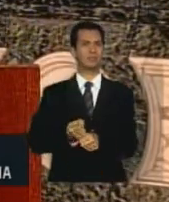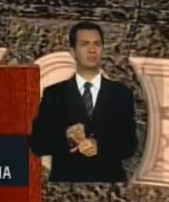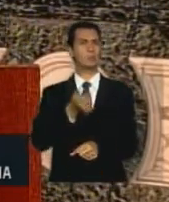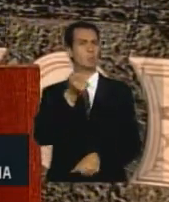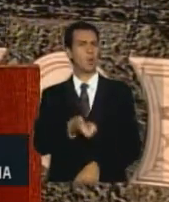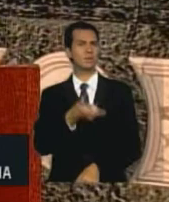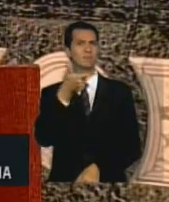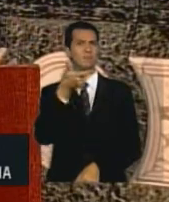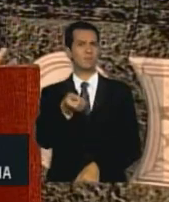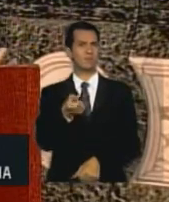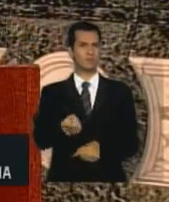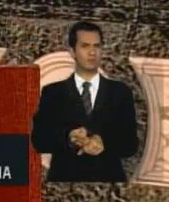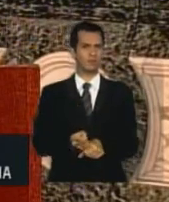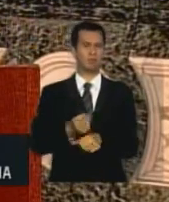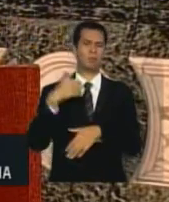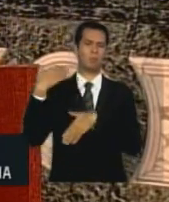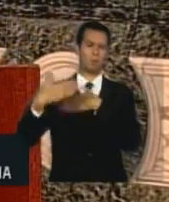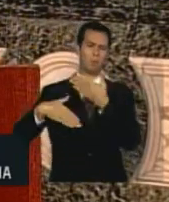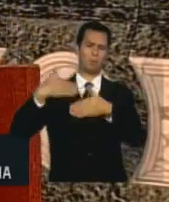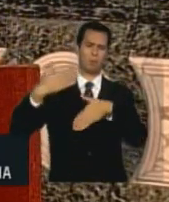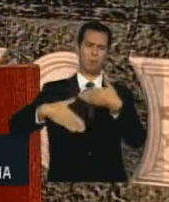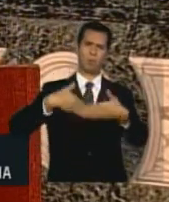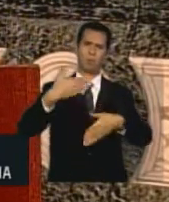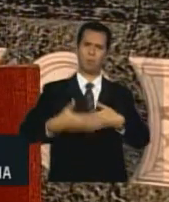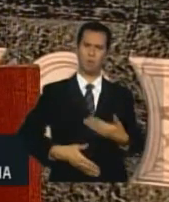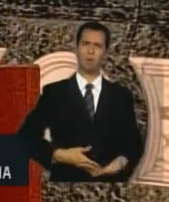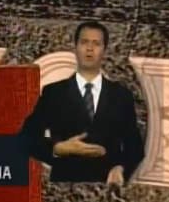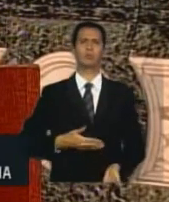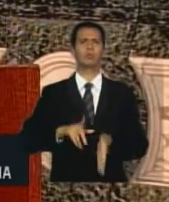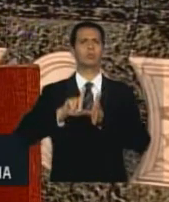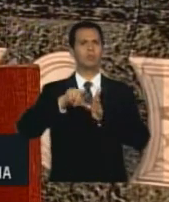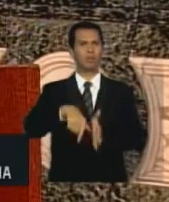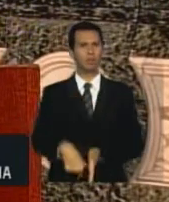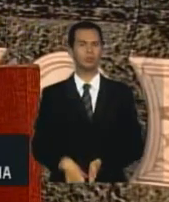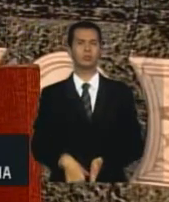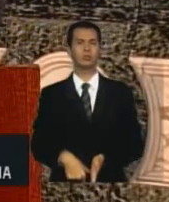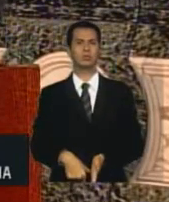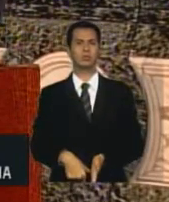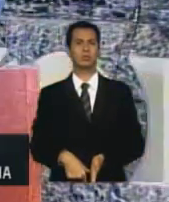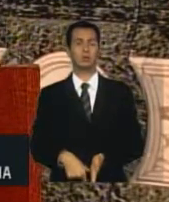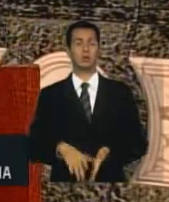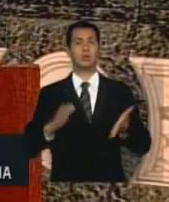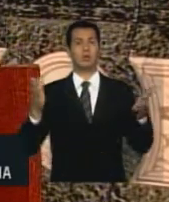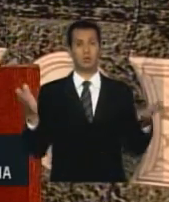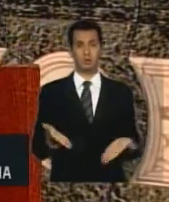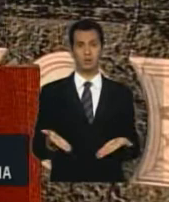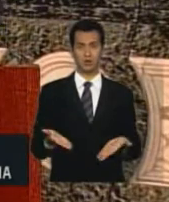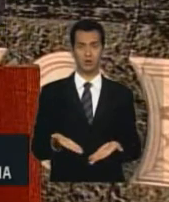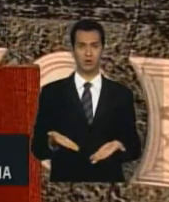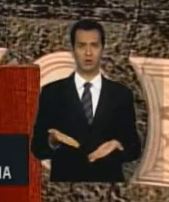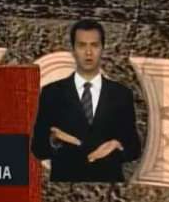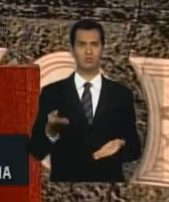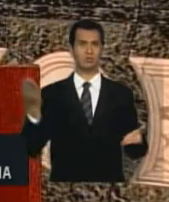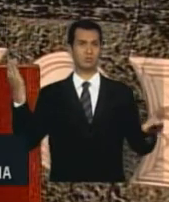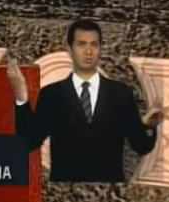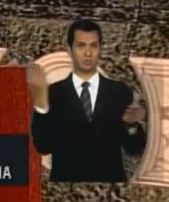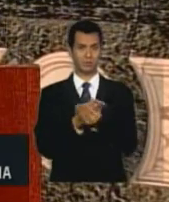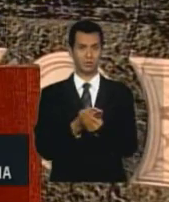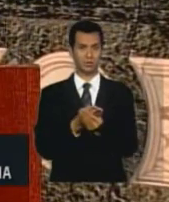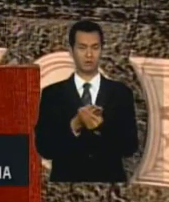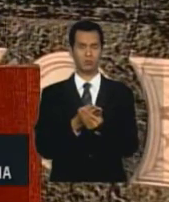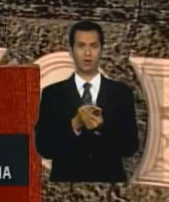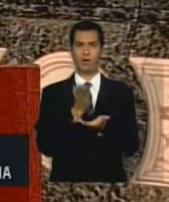anos, com um pouco mais de aproximação da realidade, só foi possível eliminar esse